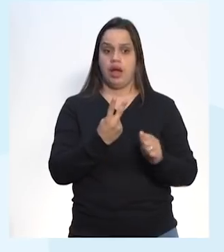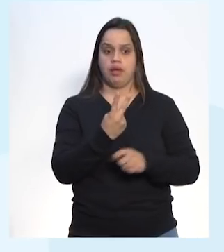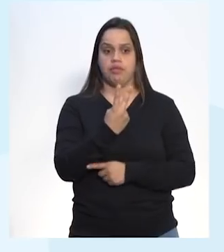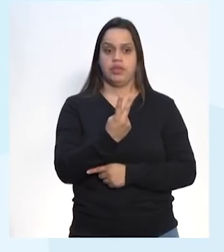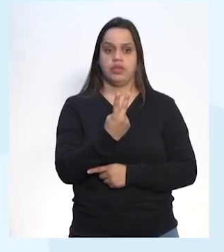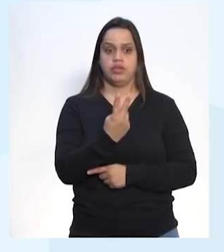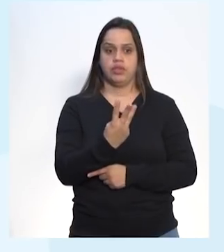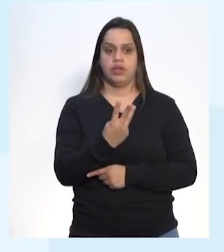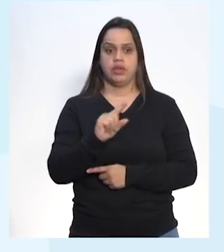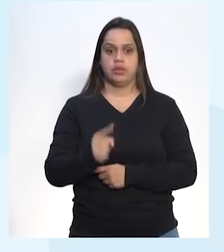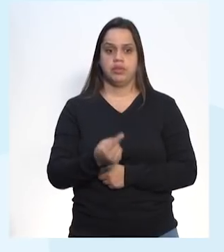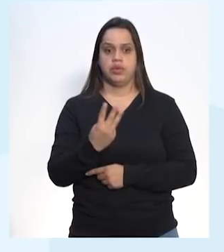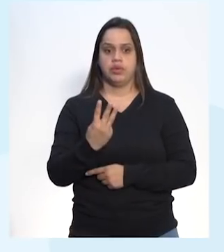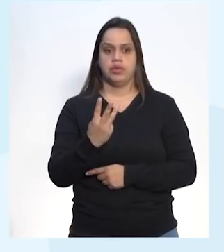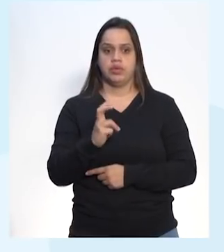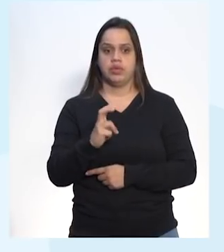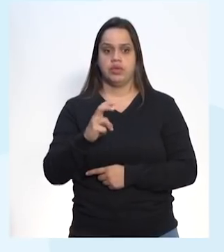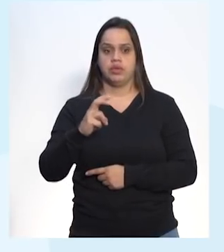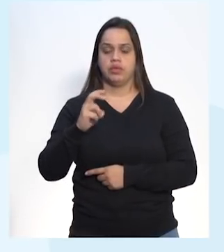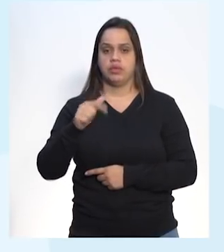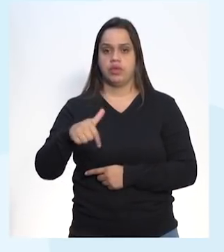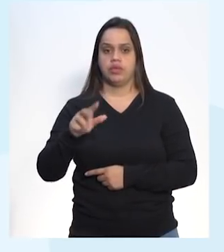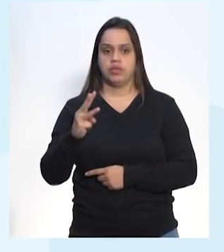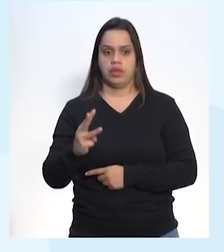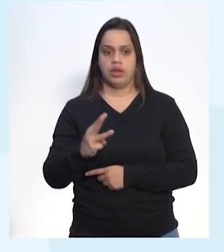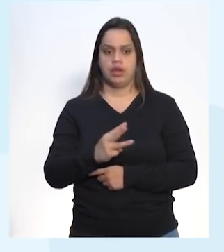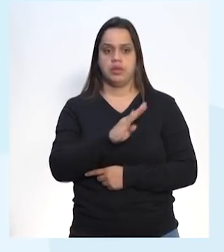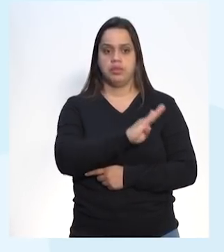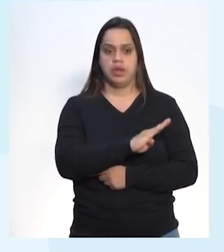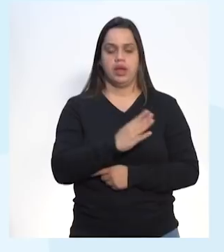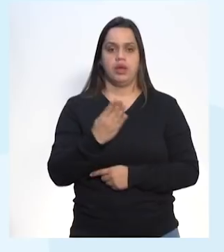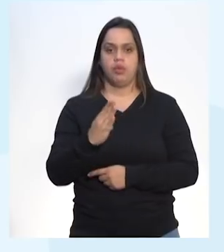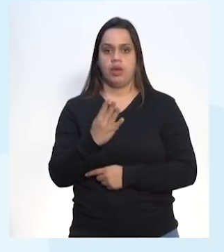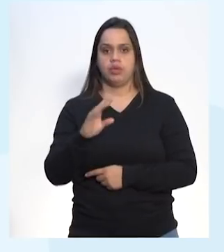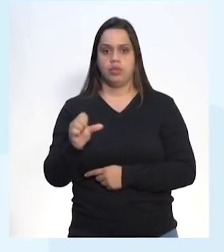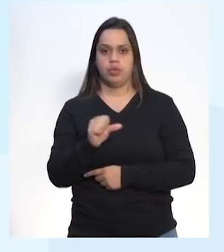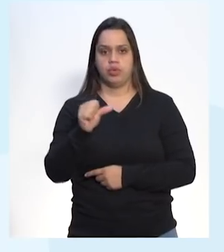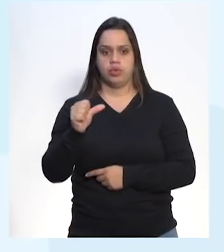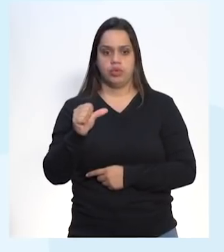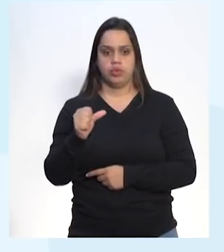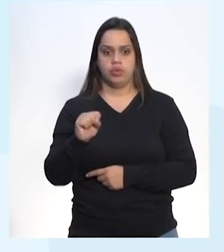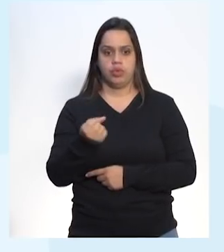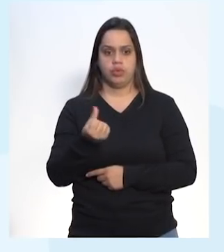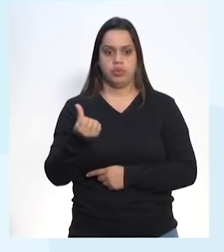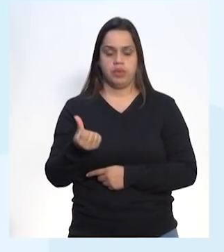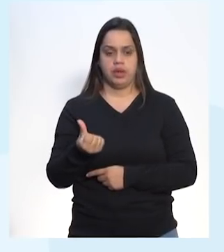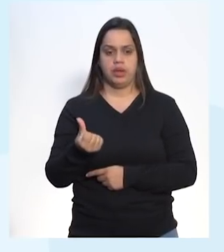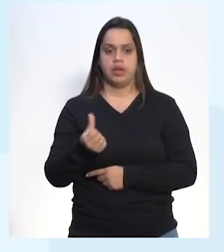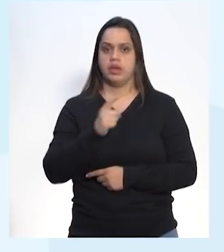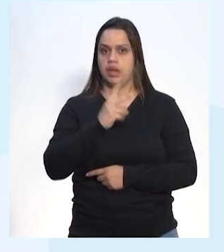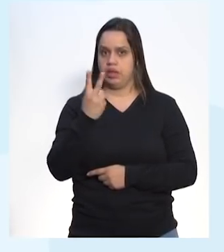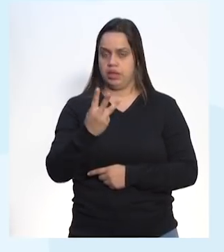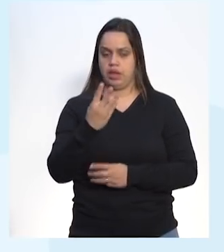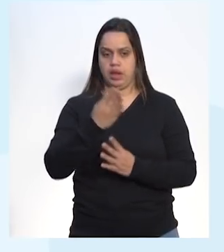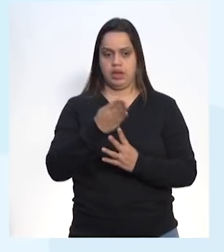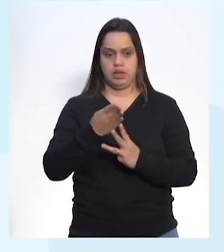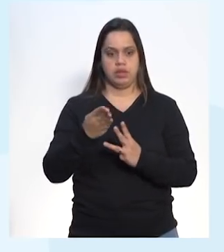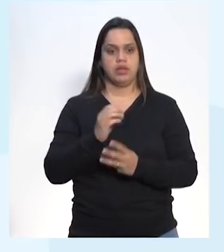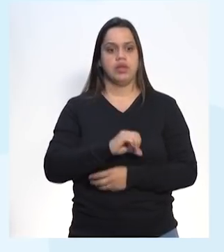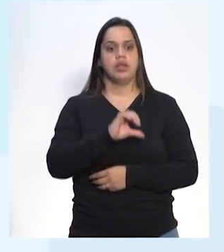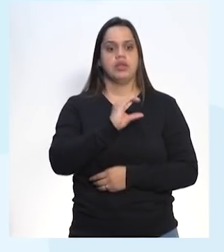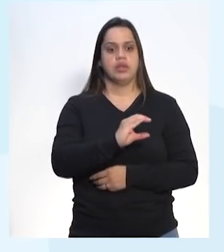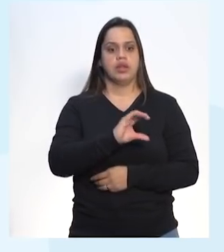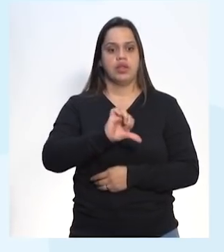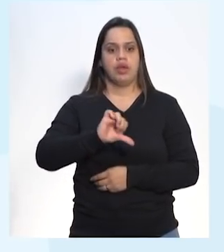23.573 como 5 ordens, 486 aí como a representação de 3 ordens, né, com o número 8, e